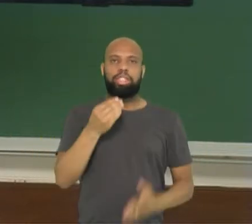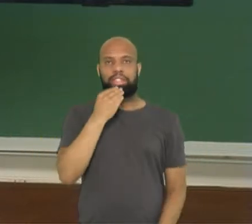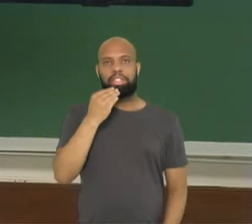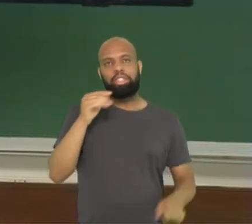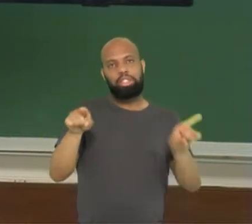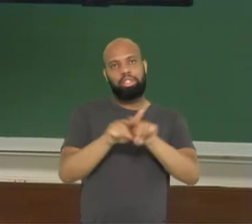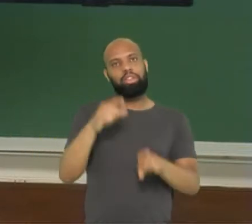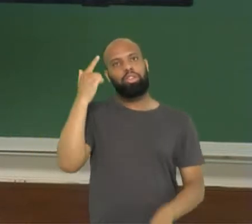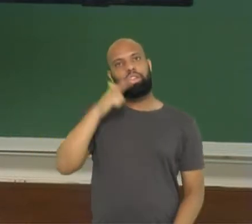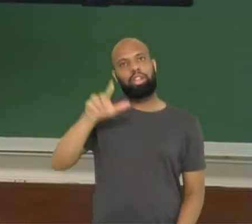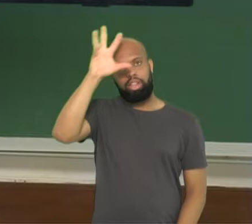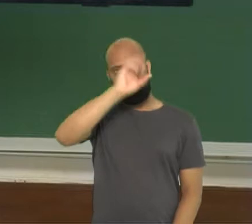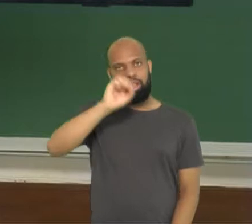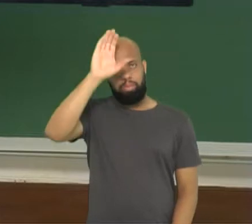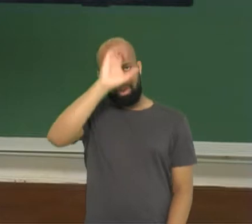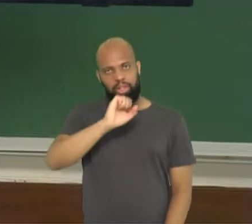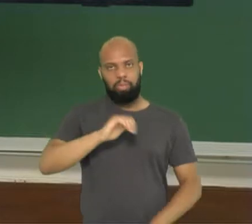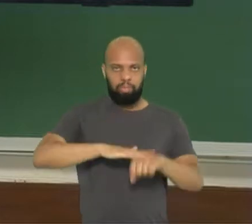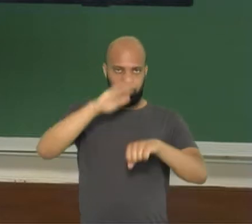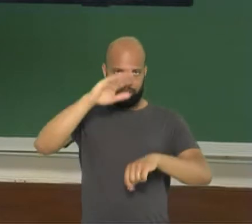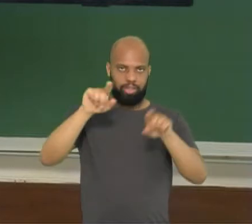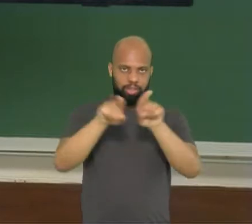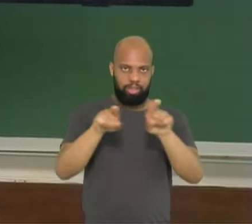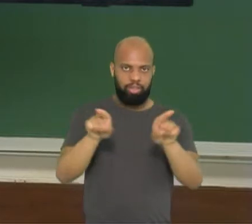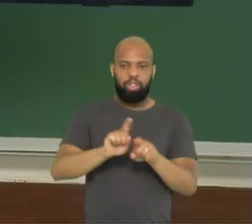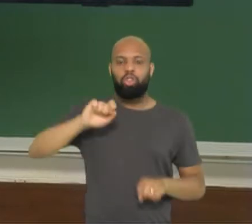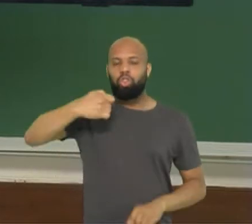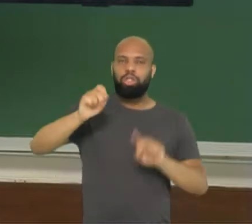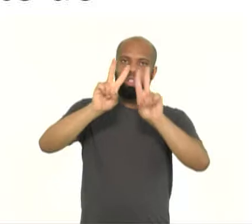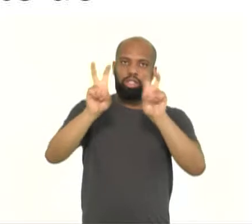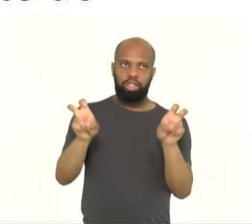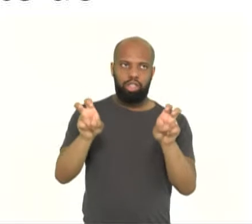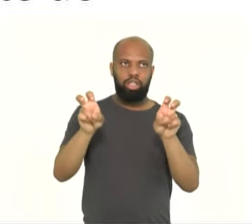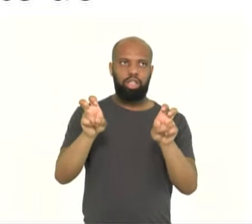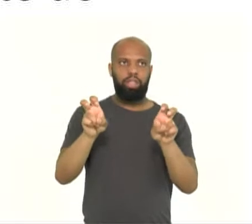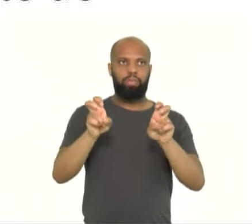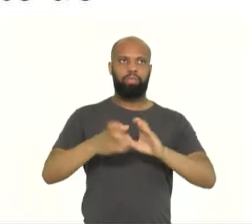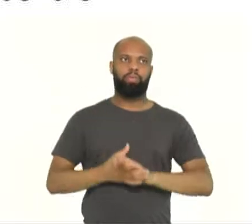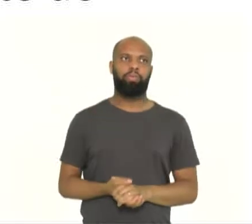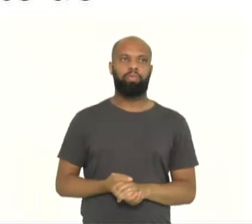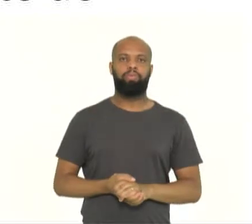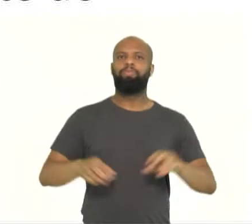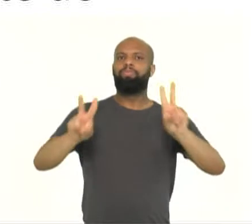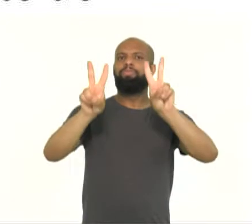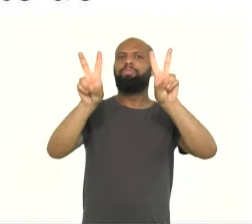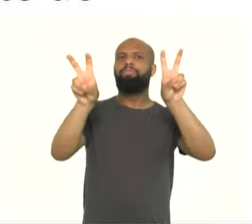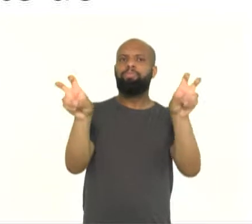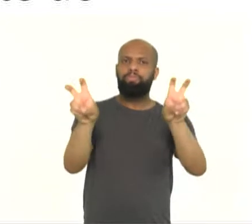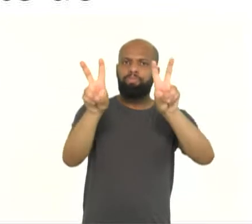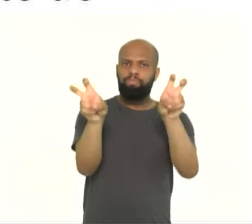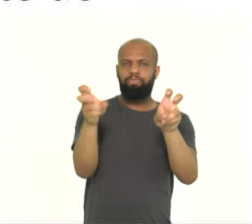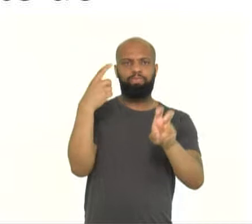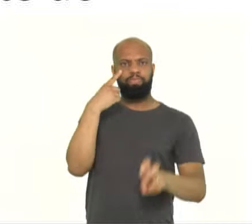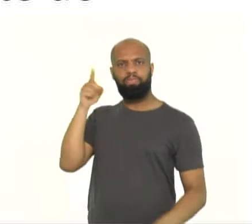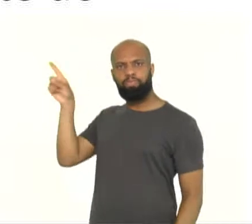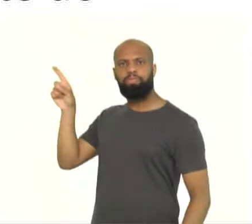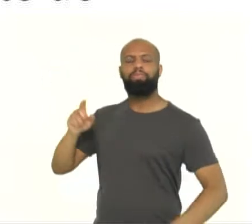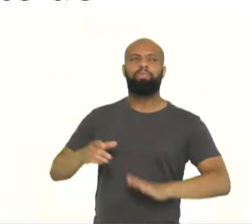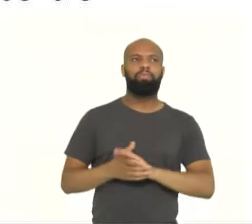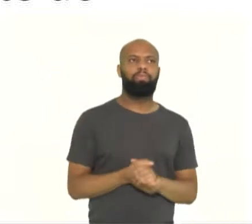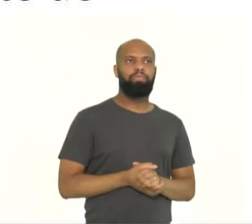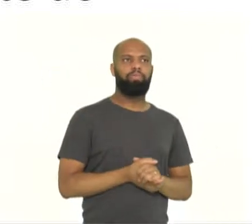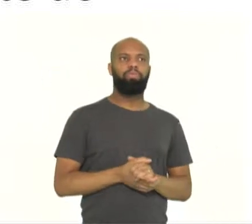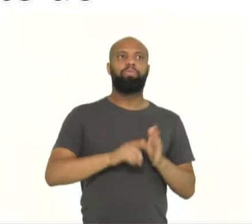oportunidade de assim tirar essa dúvida. Então, temos o título Como te sientes? O gênero textual é